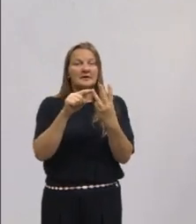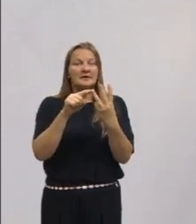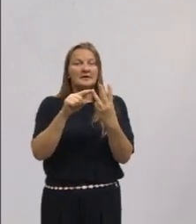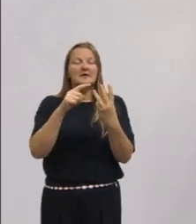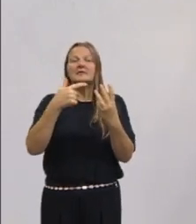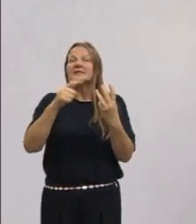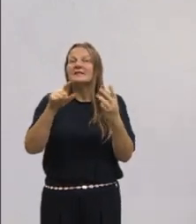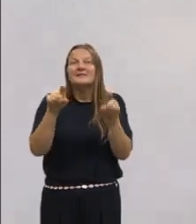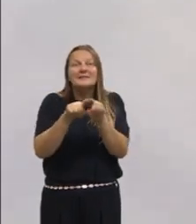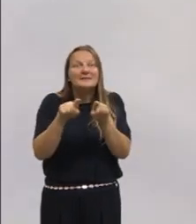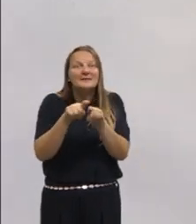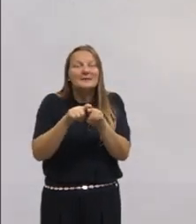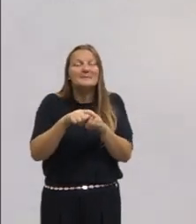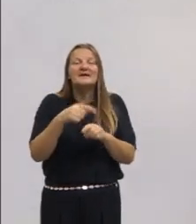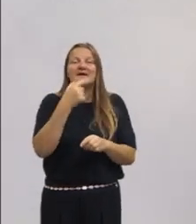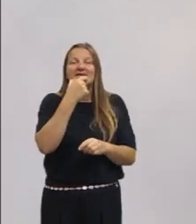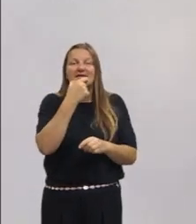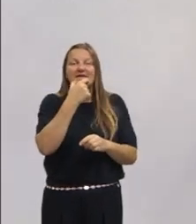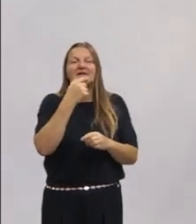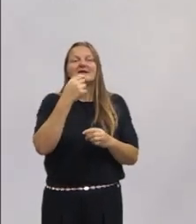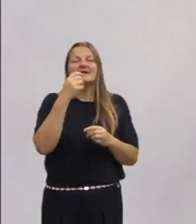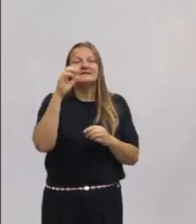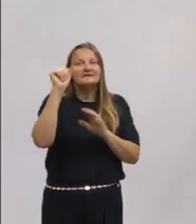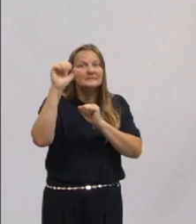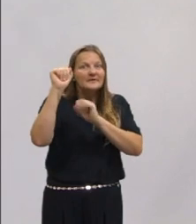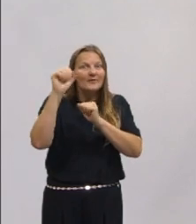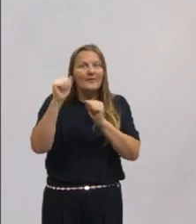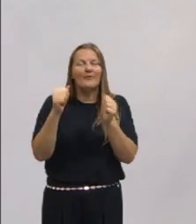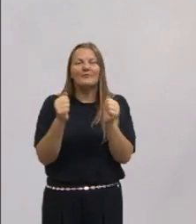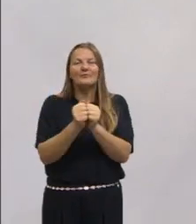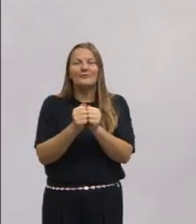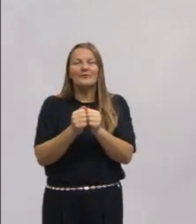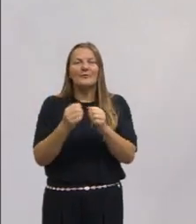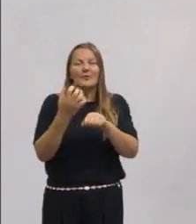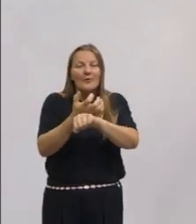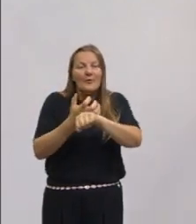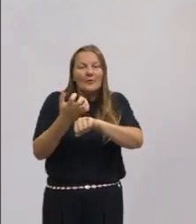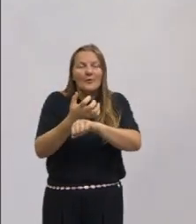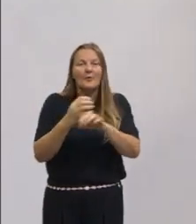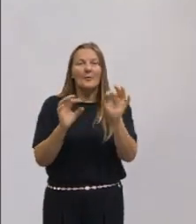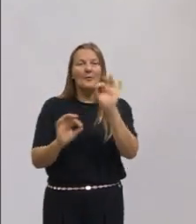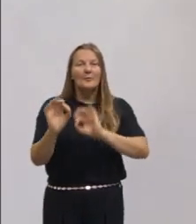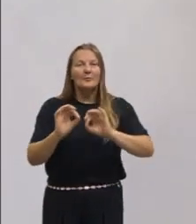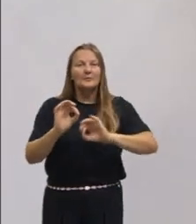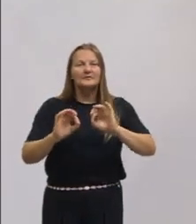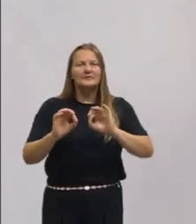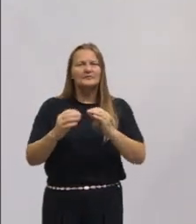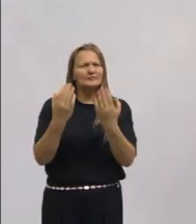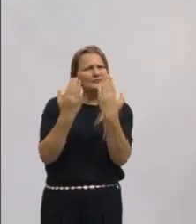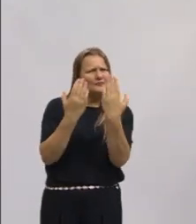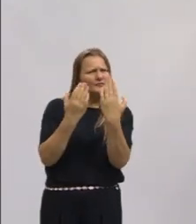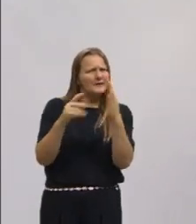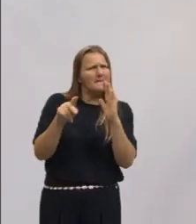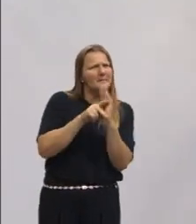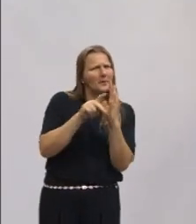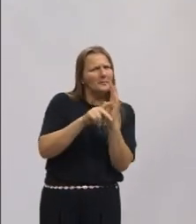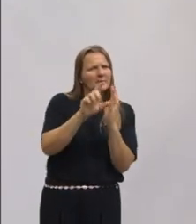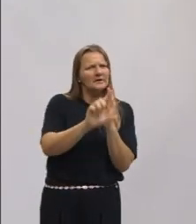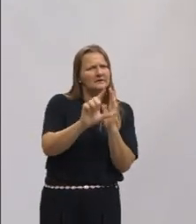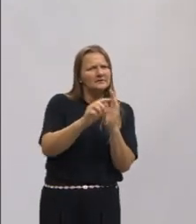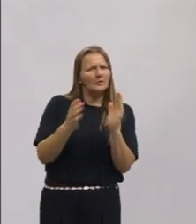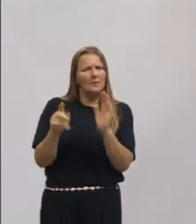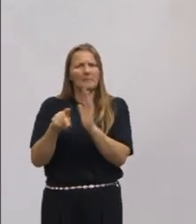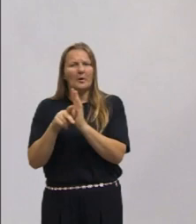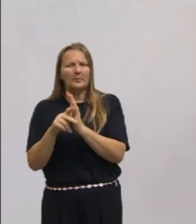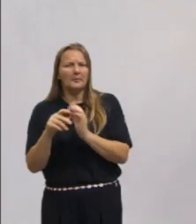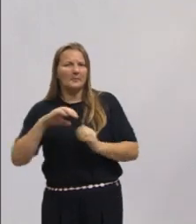estrangeiras porque o Inclusive estava comentando com a Daniela montando os slides tinha questões que eu tinha dúvida se eram da literatura Ou se era